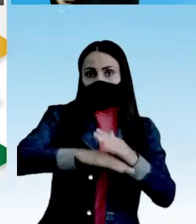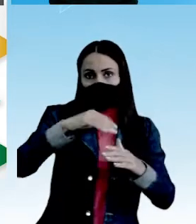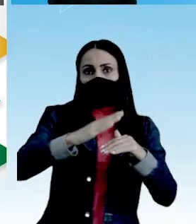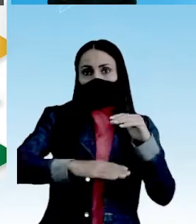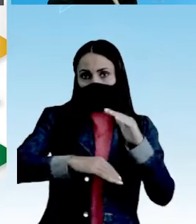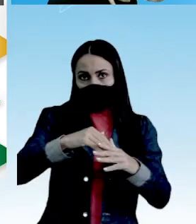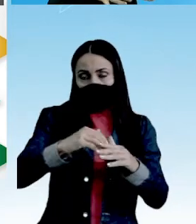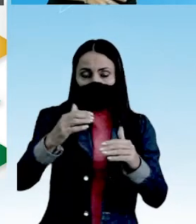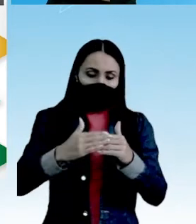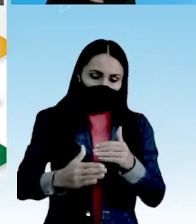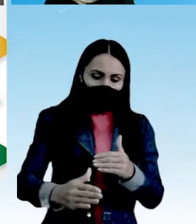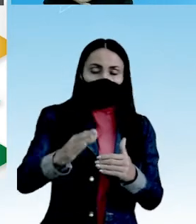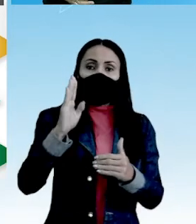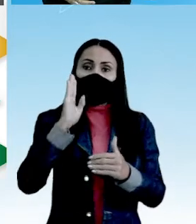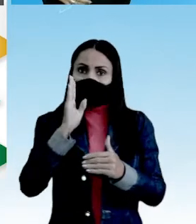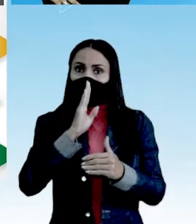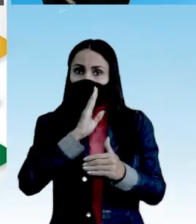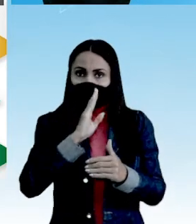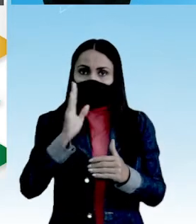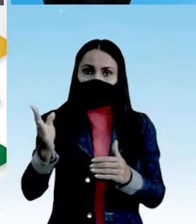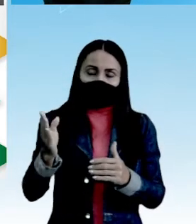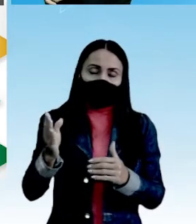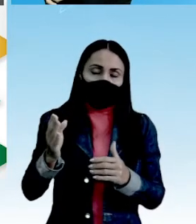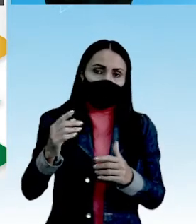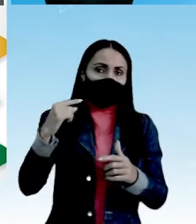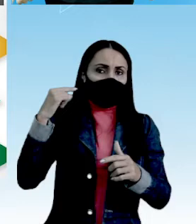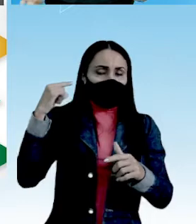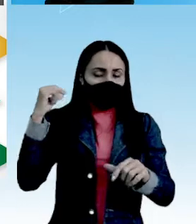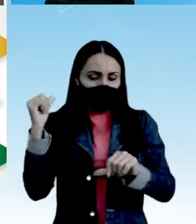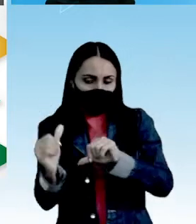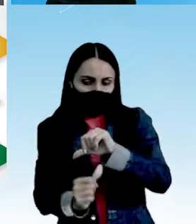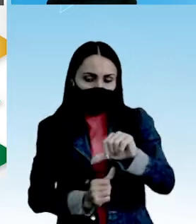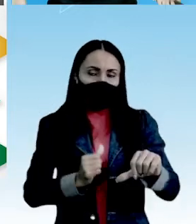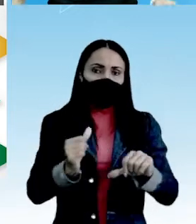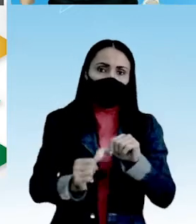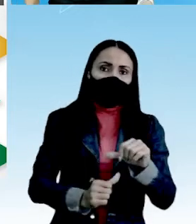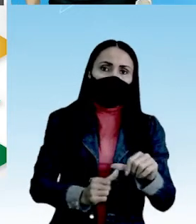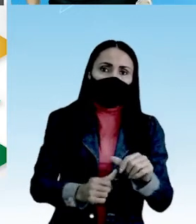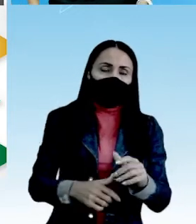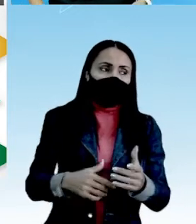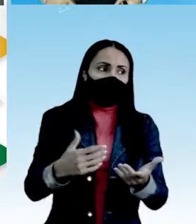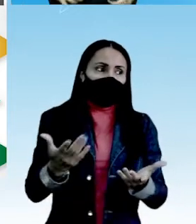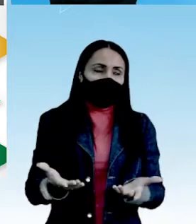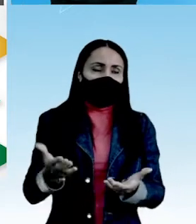Ela começou no bar, de forma amadora, mas como ela sempre foi uma grande